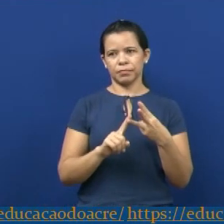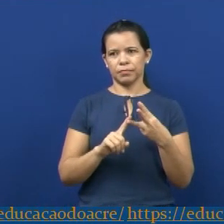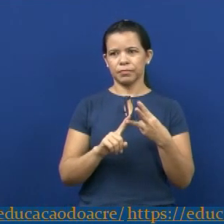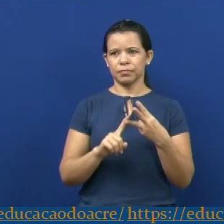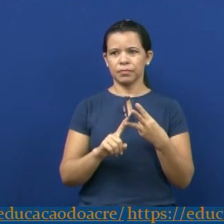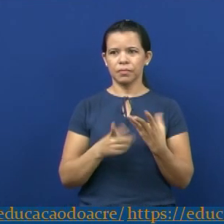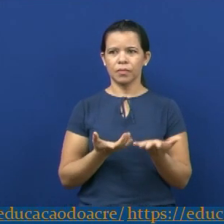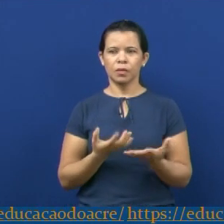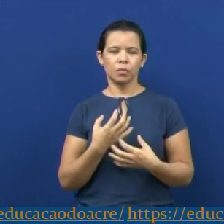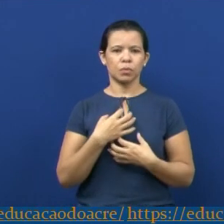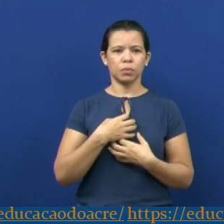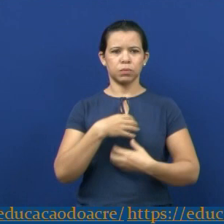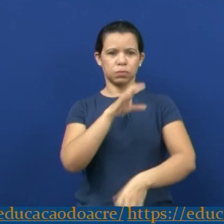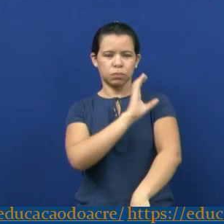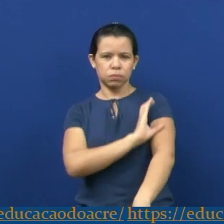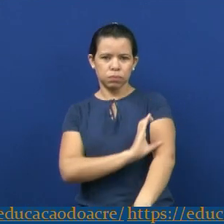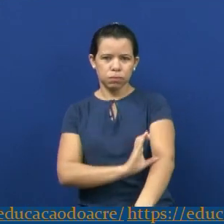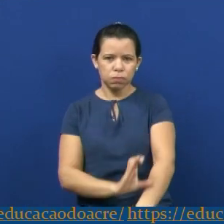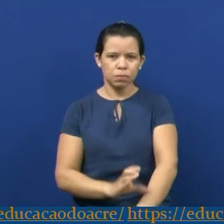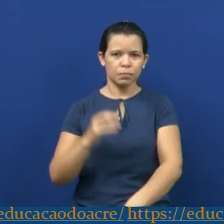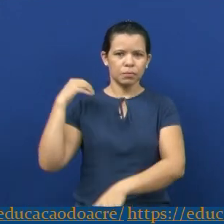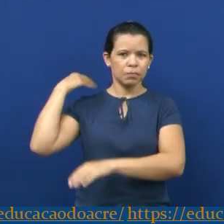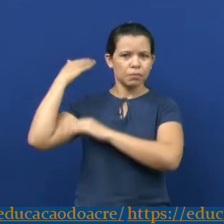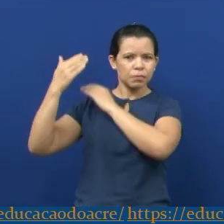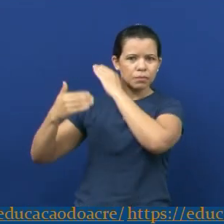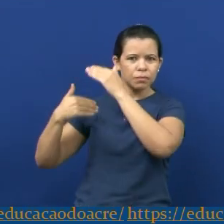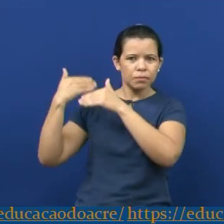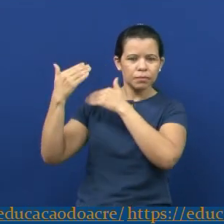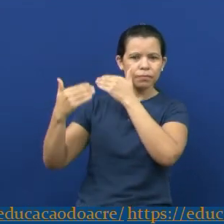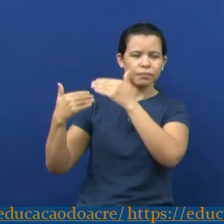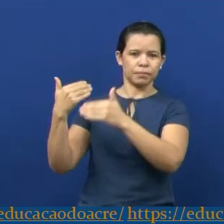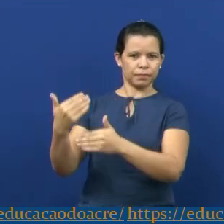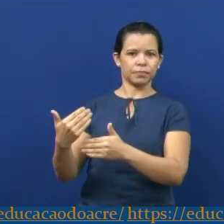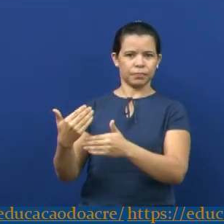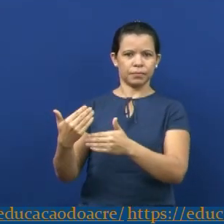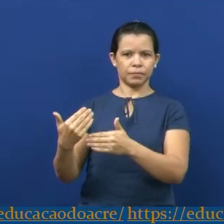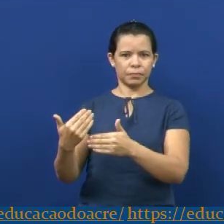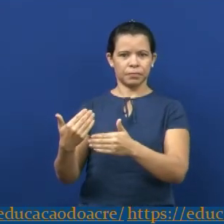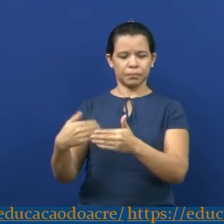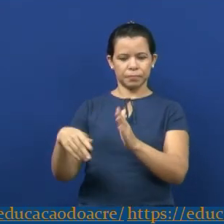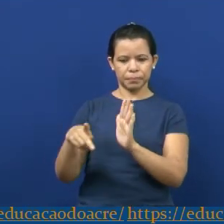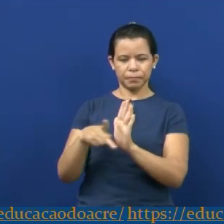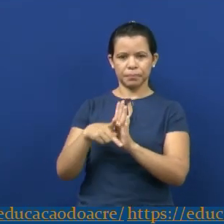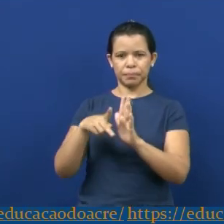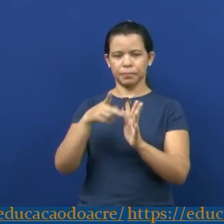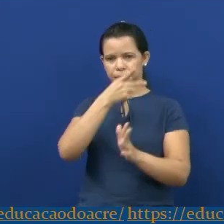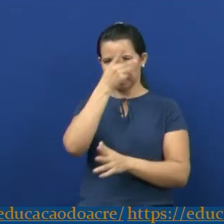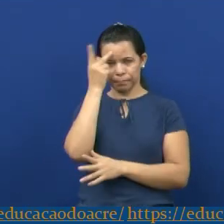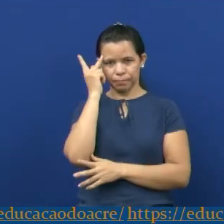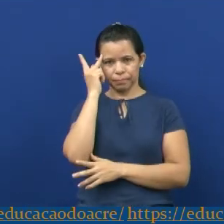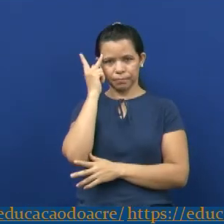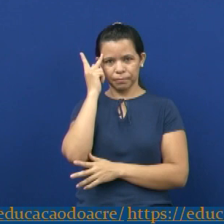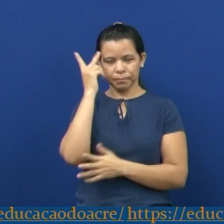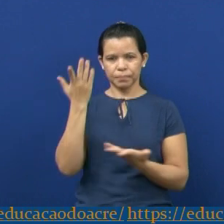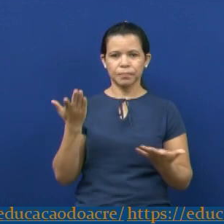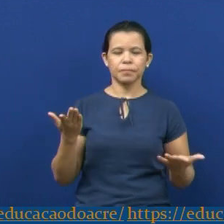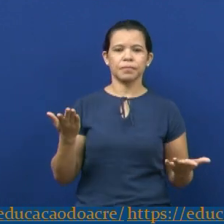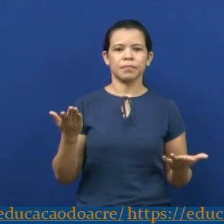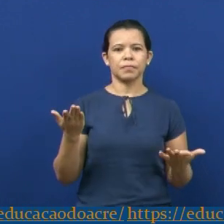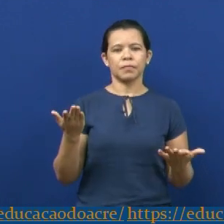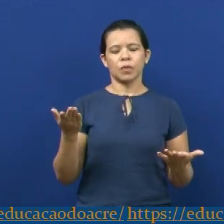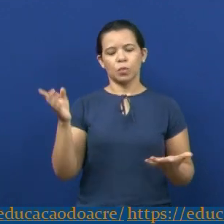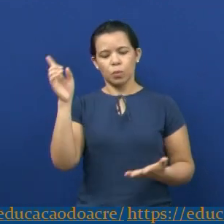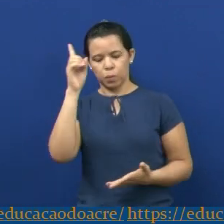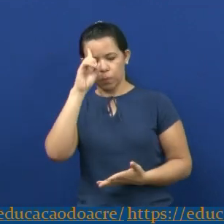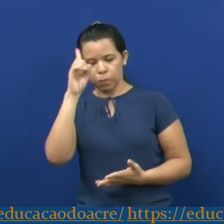históricas, né, relativas a seres humanos. Então, essas práticas culturais, elas são exercidas constantemente, todos